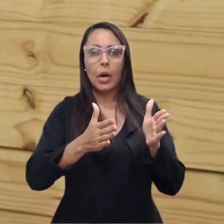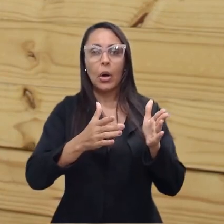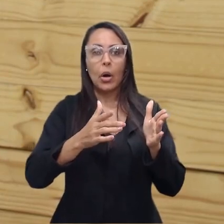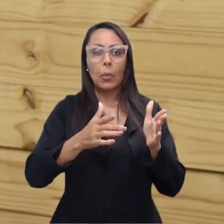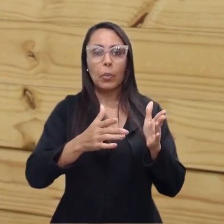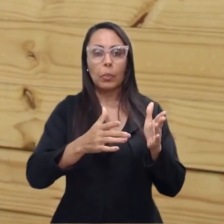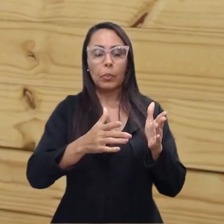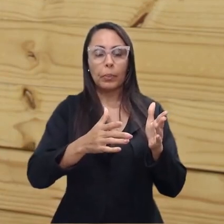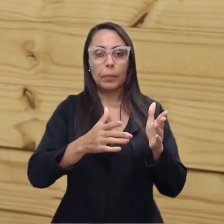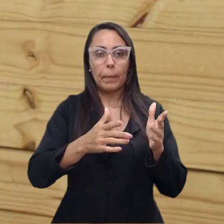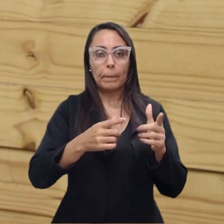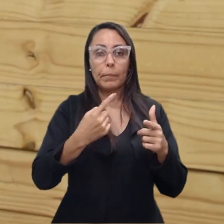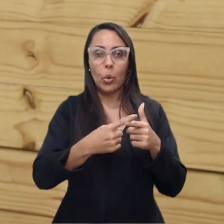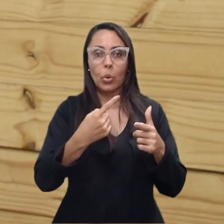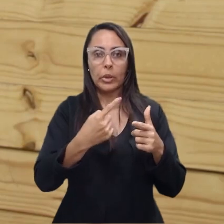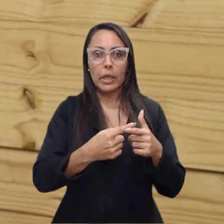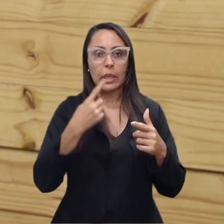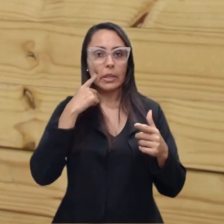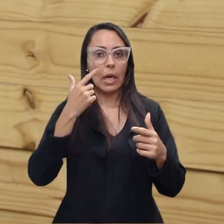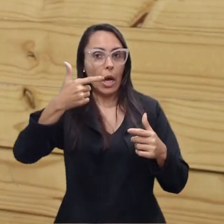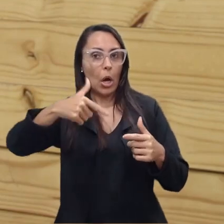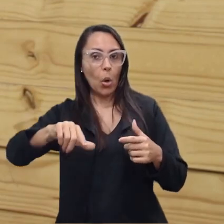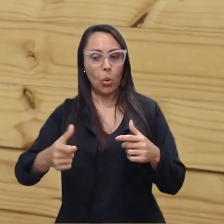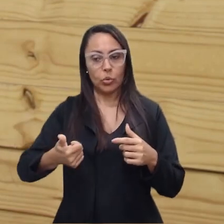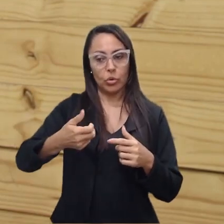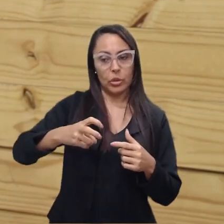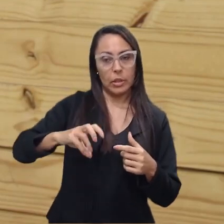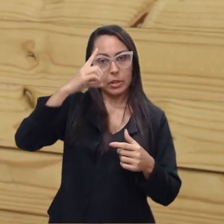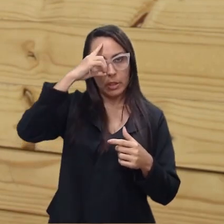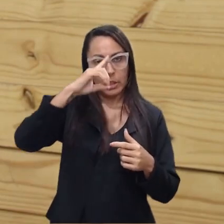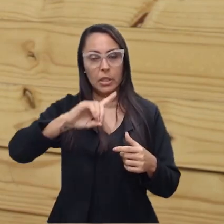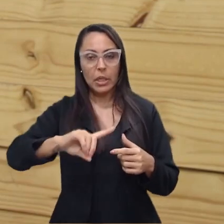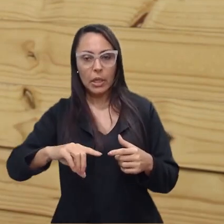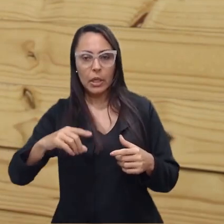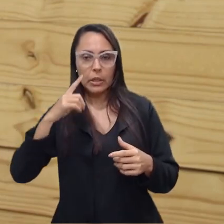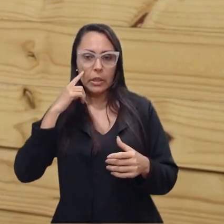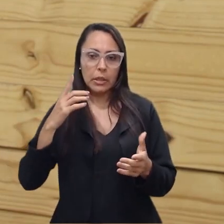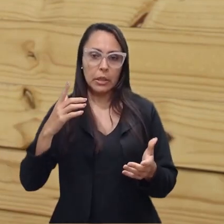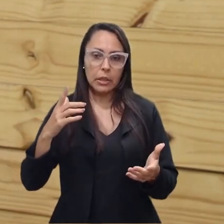porque na outra quinzena teria ali